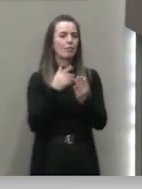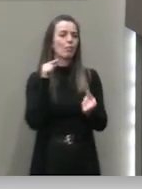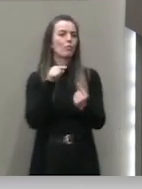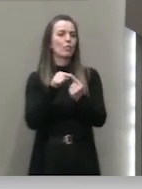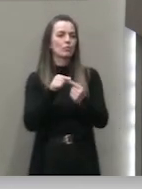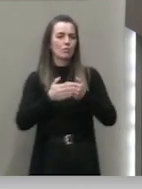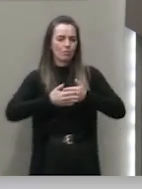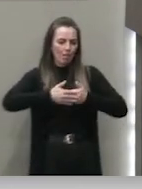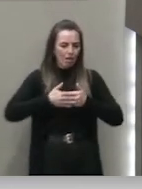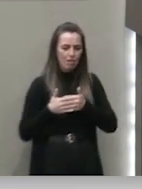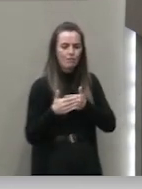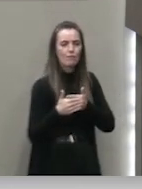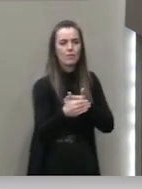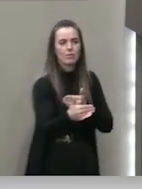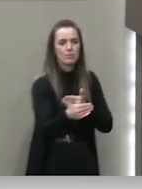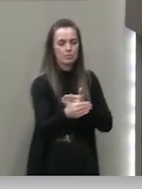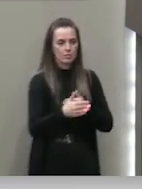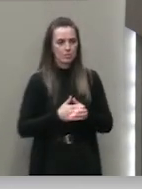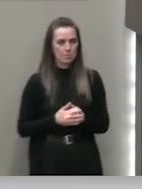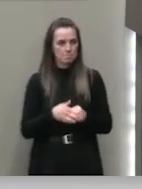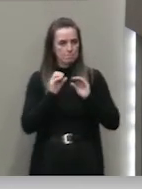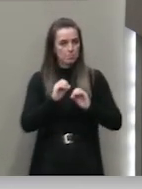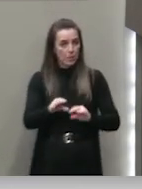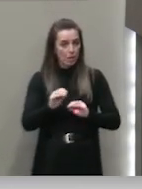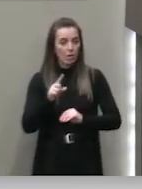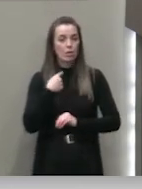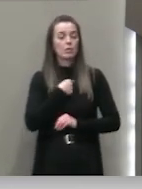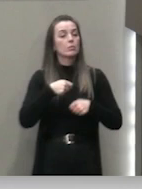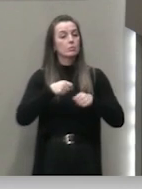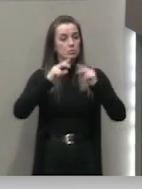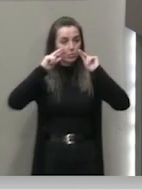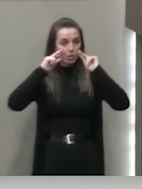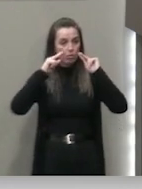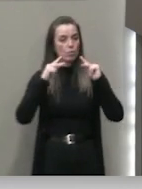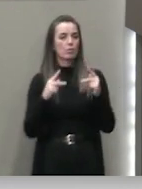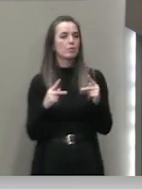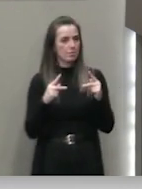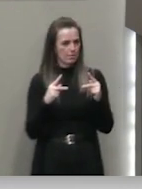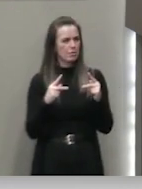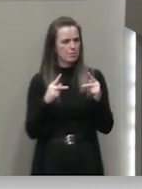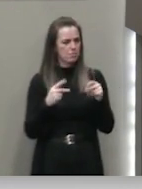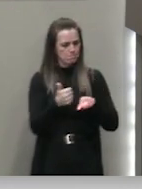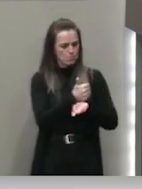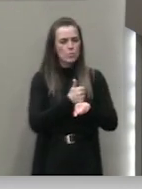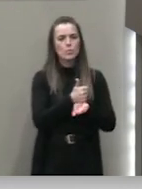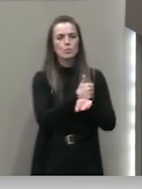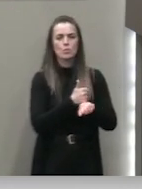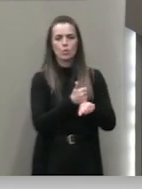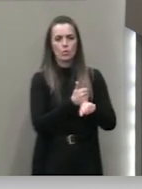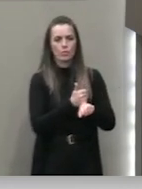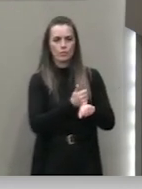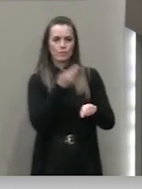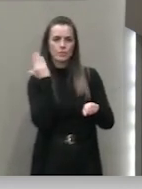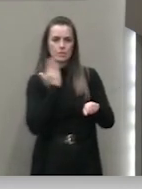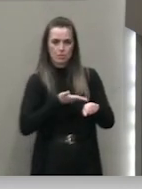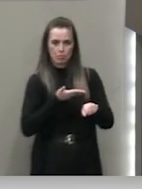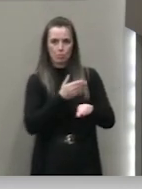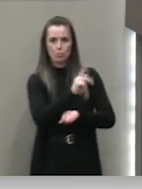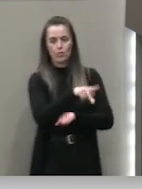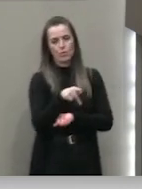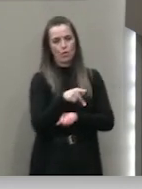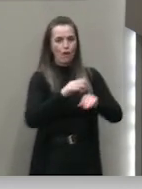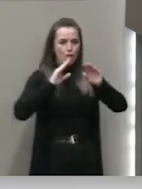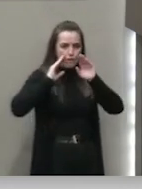avançar na educação, a gente precisa reconhecer a profissão do professor como